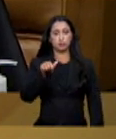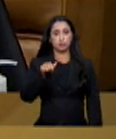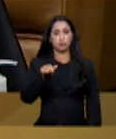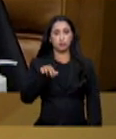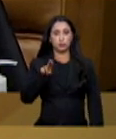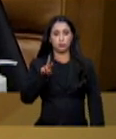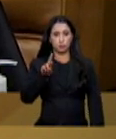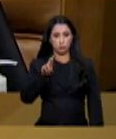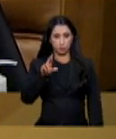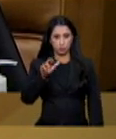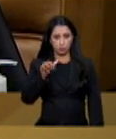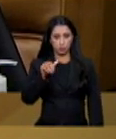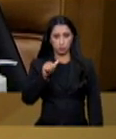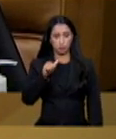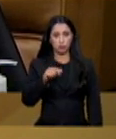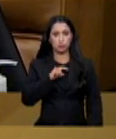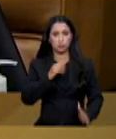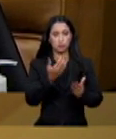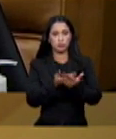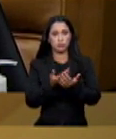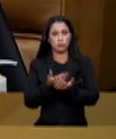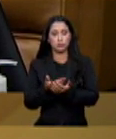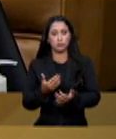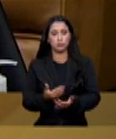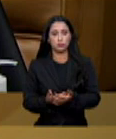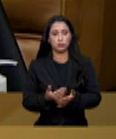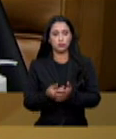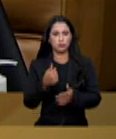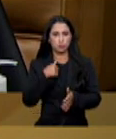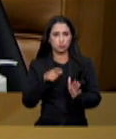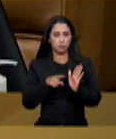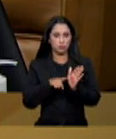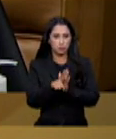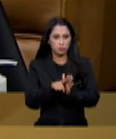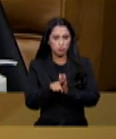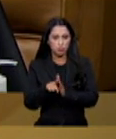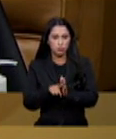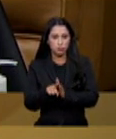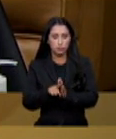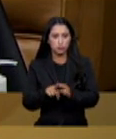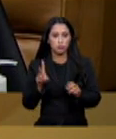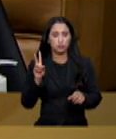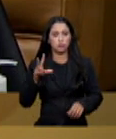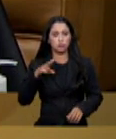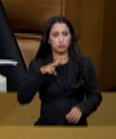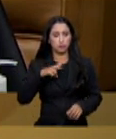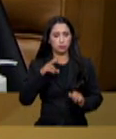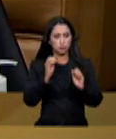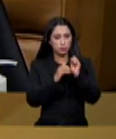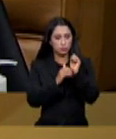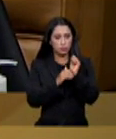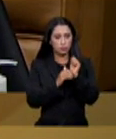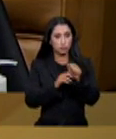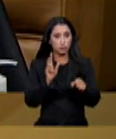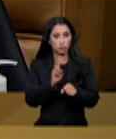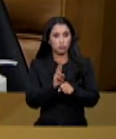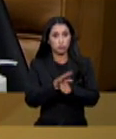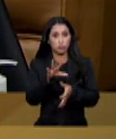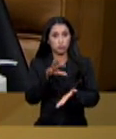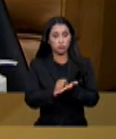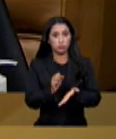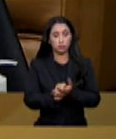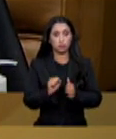aqui estou citando o estudo que consultei, Privacidade, Proteção de Dados e Defesa do